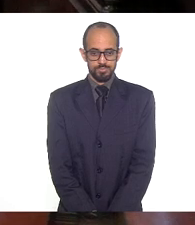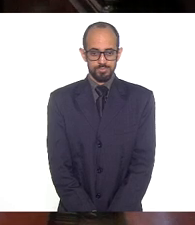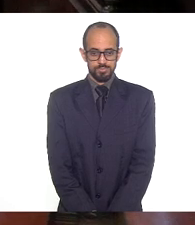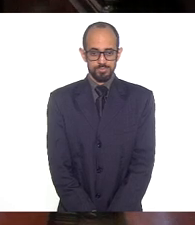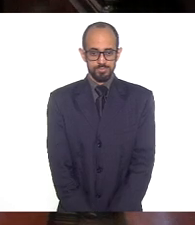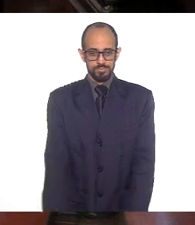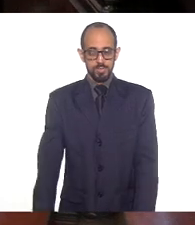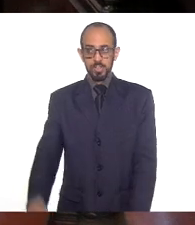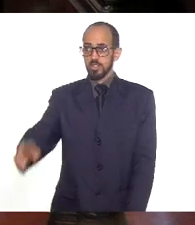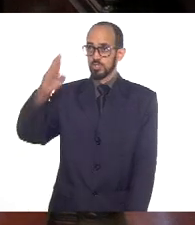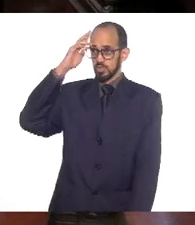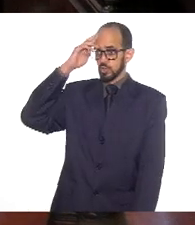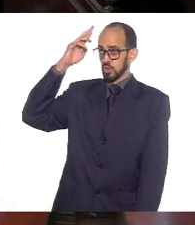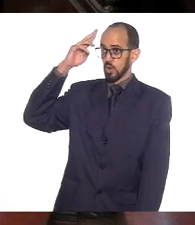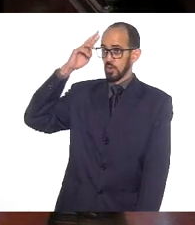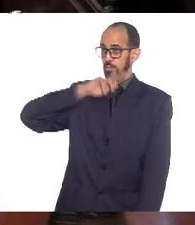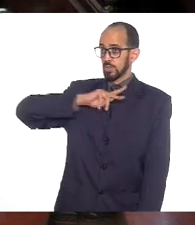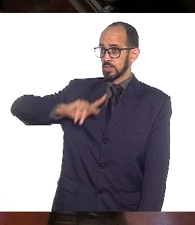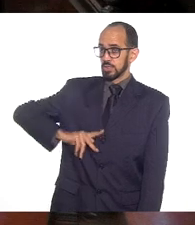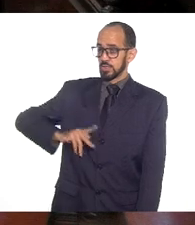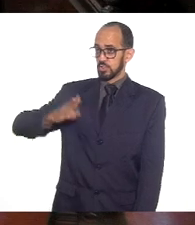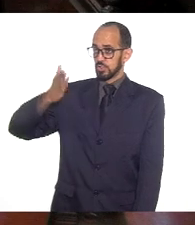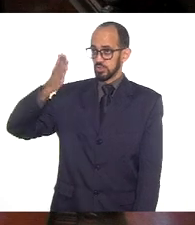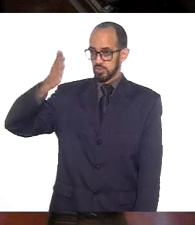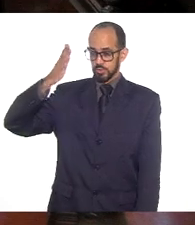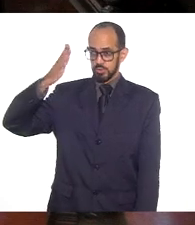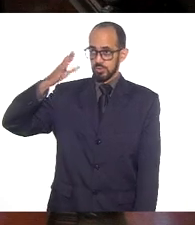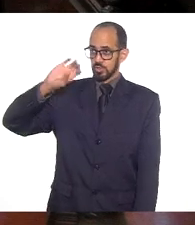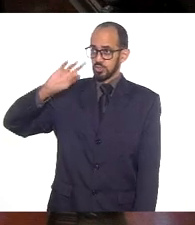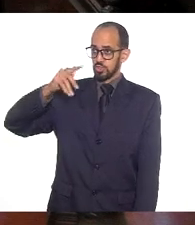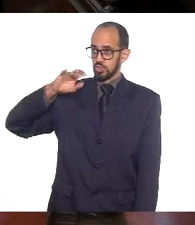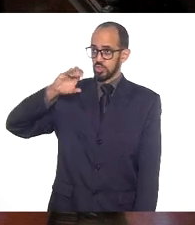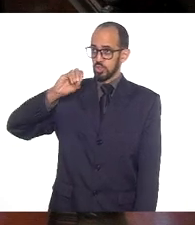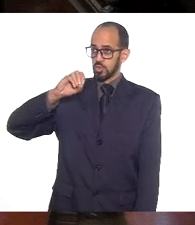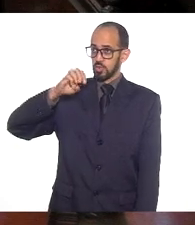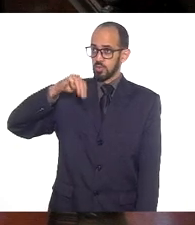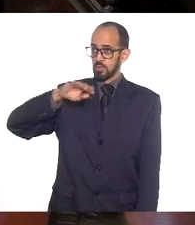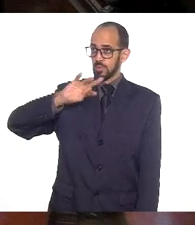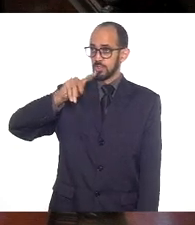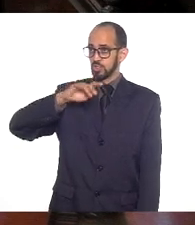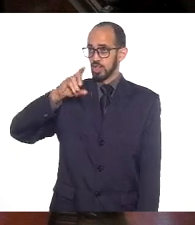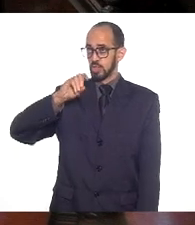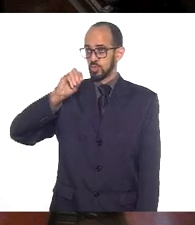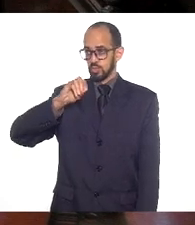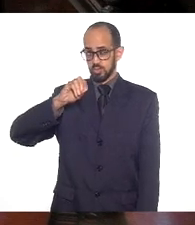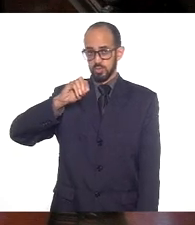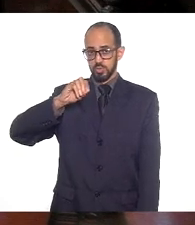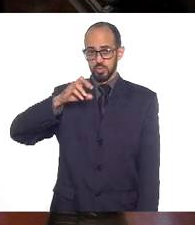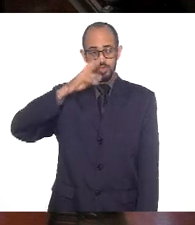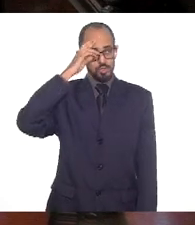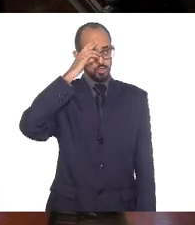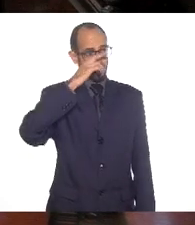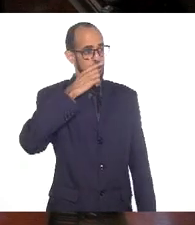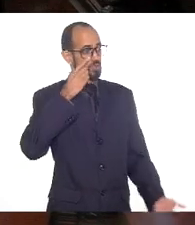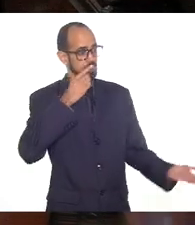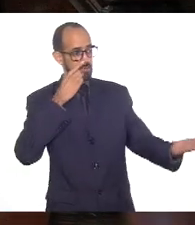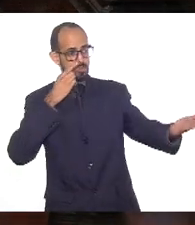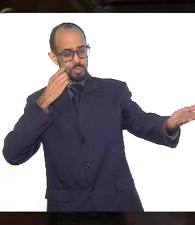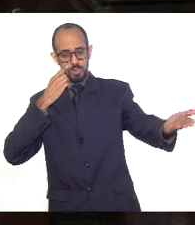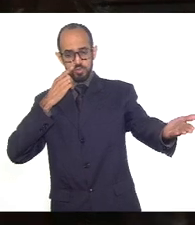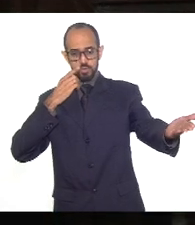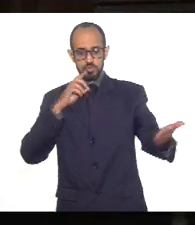o senhor presidente Chico Machado senhoras deputadas e senhores